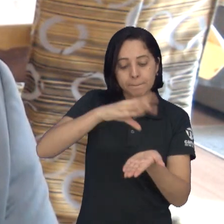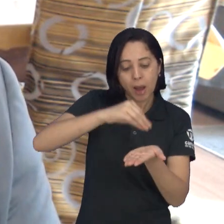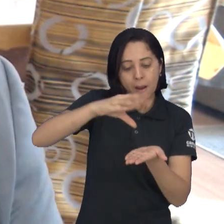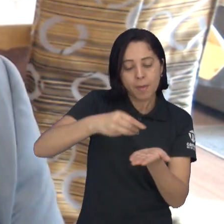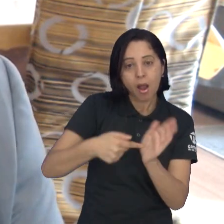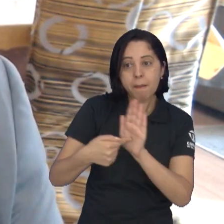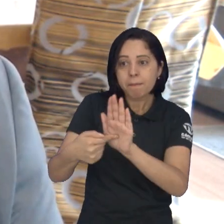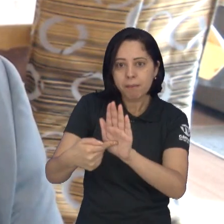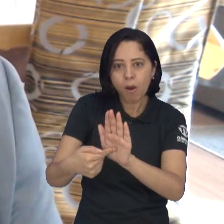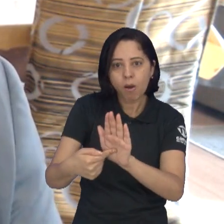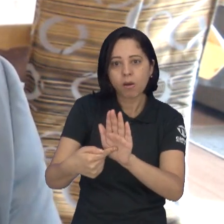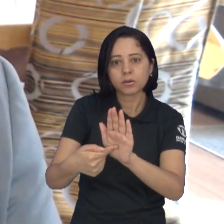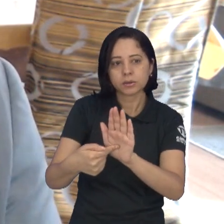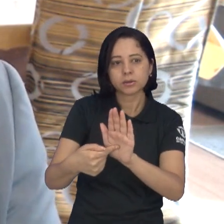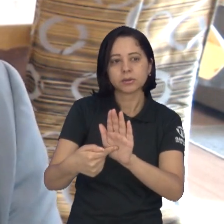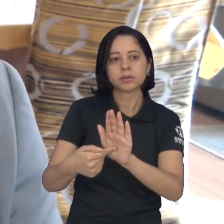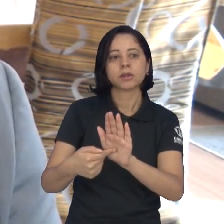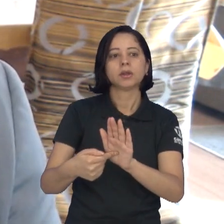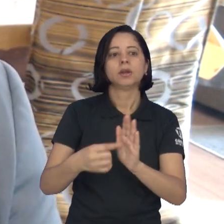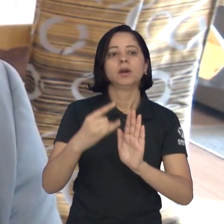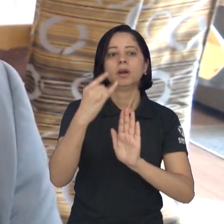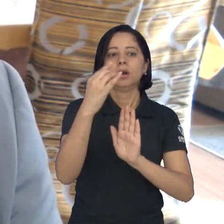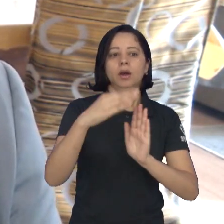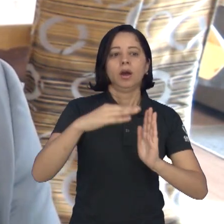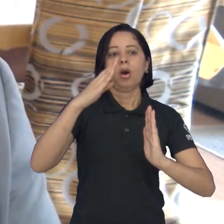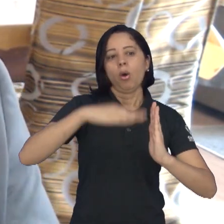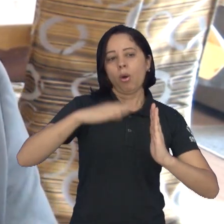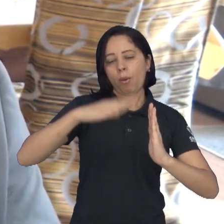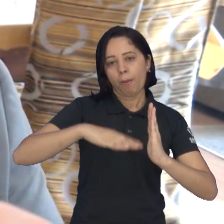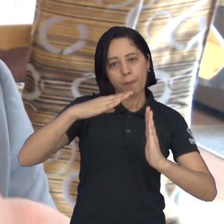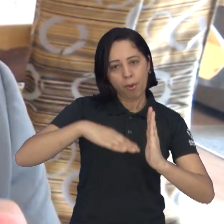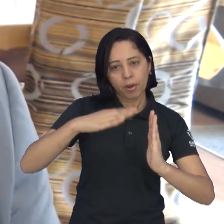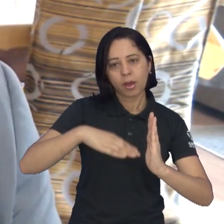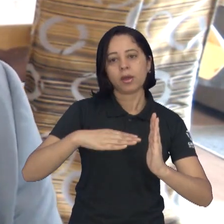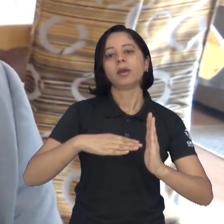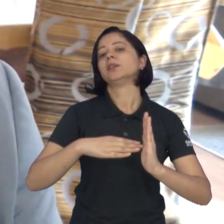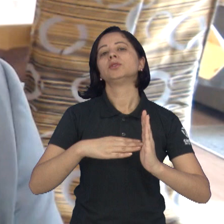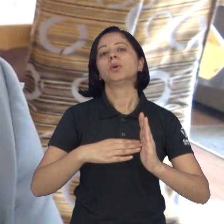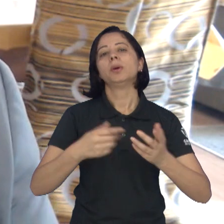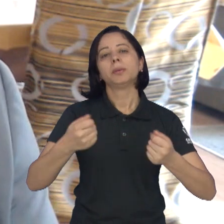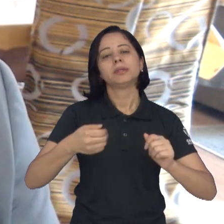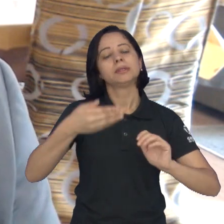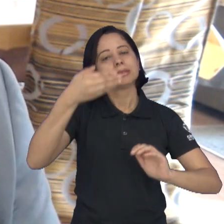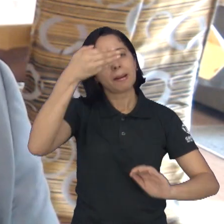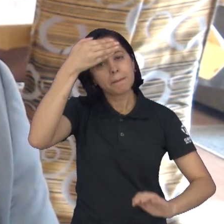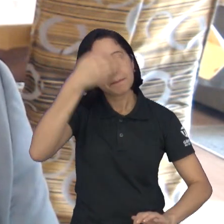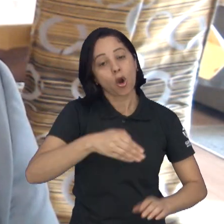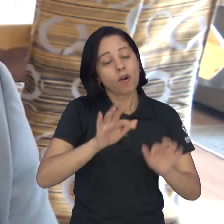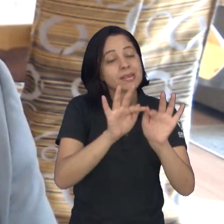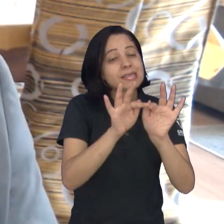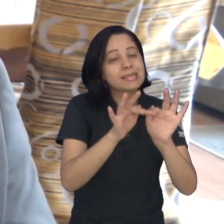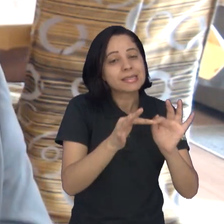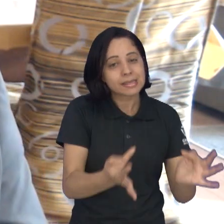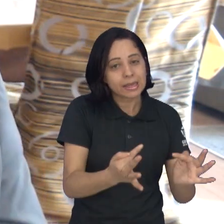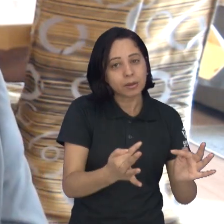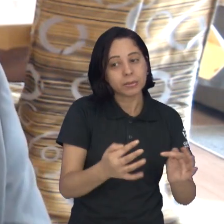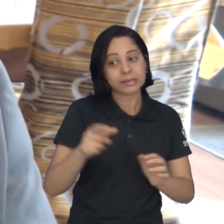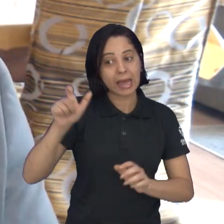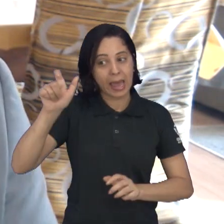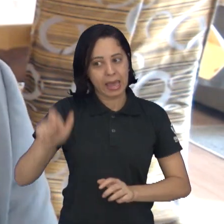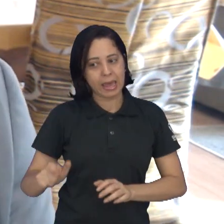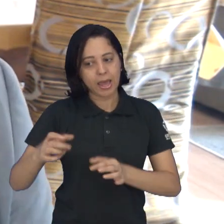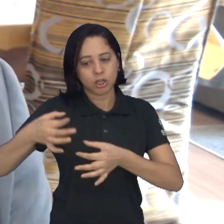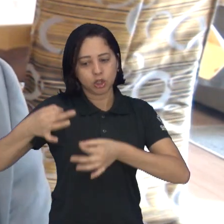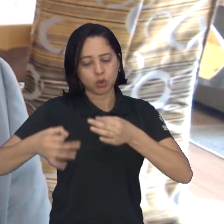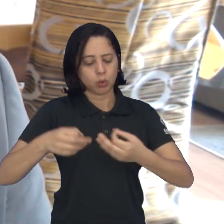pago. Justamente precisa de algumas provas iniciais para que o juiz